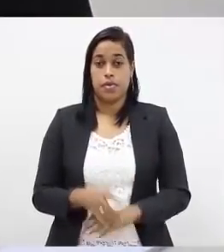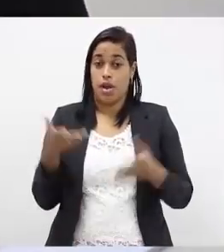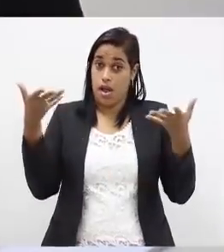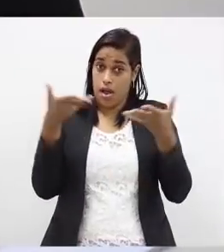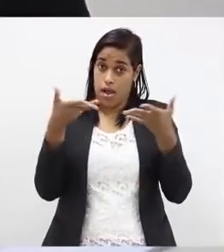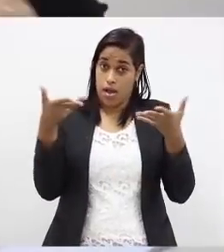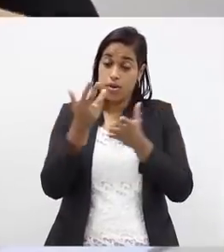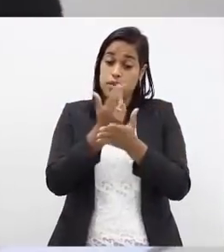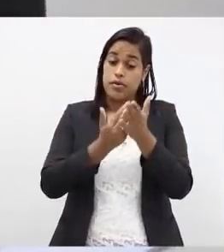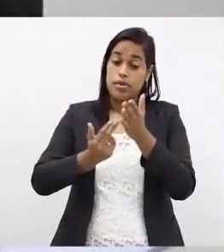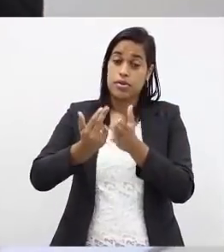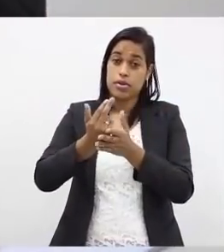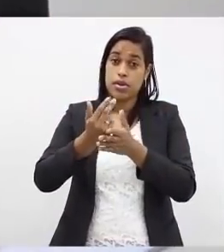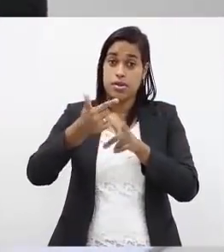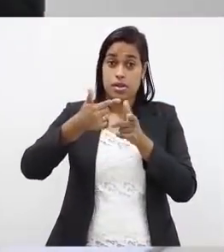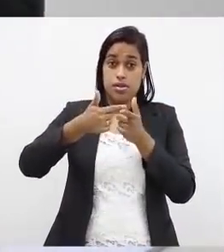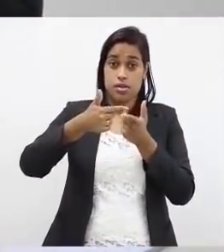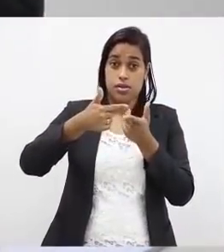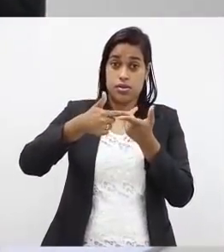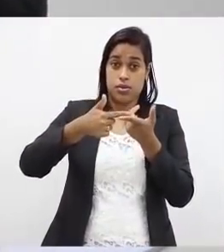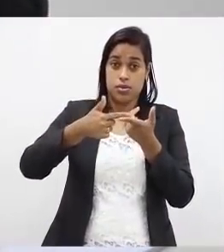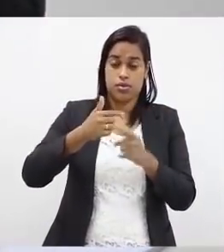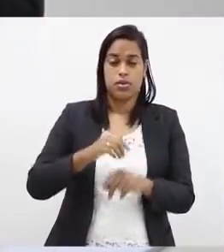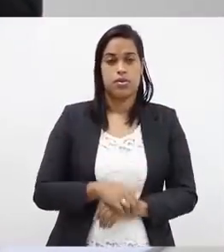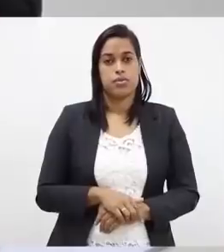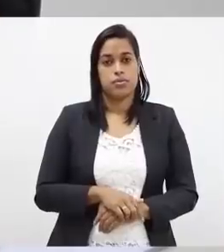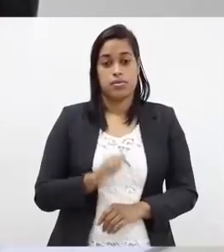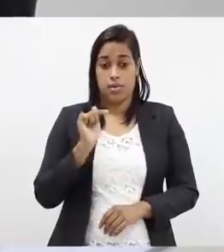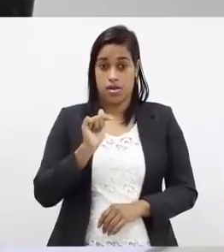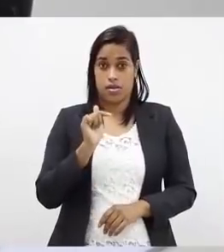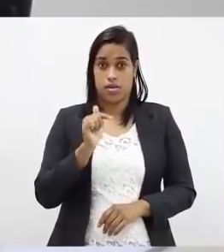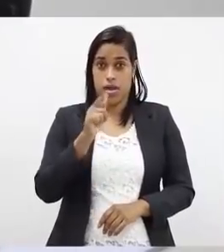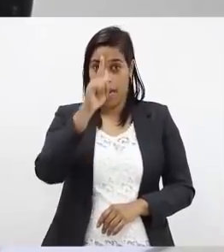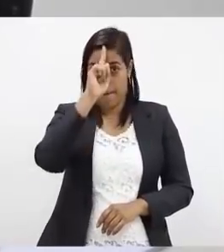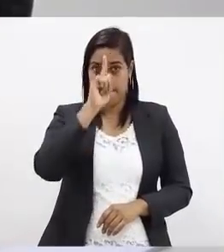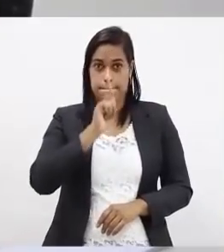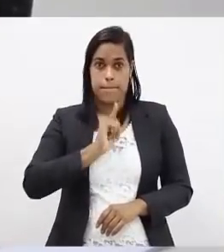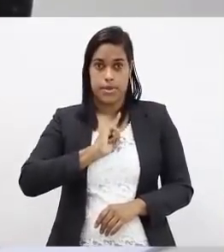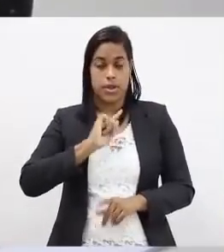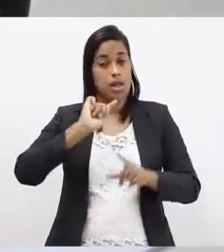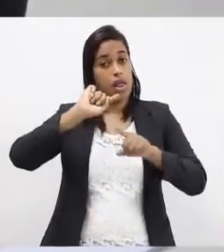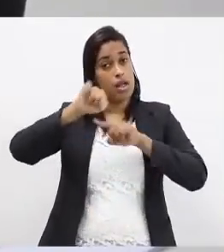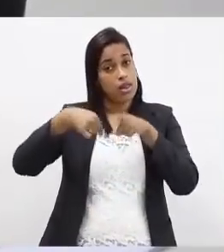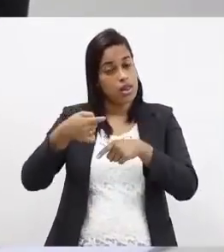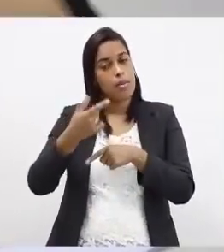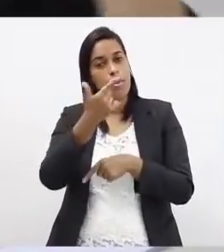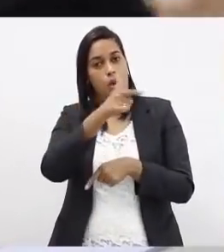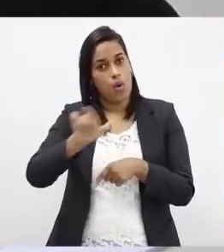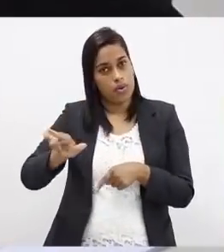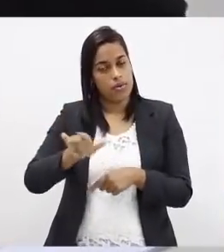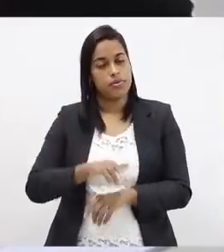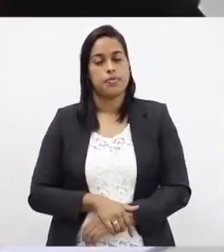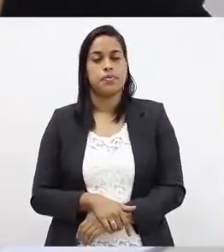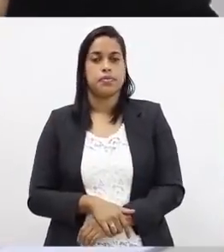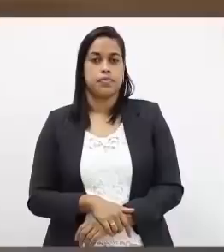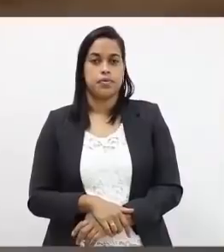Agora eu vou desenhar essa segunda face aqui. Essa face amarela e depois essa face aqui.